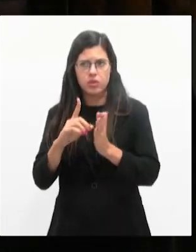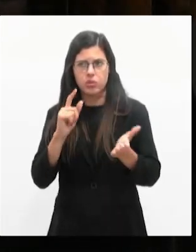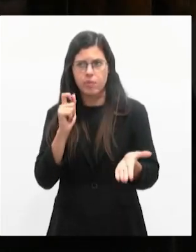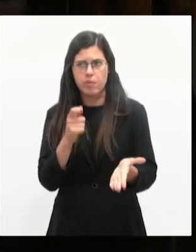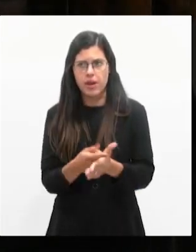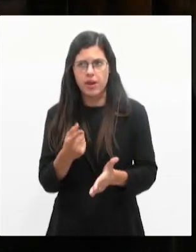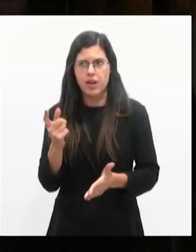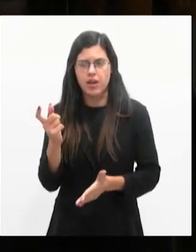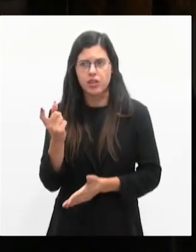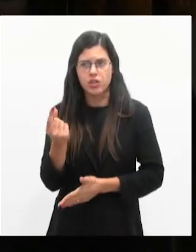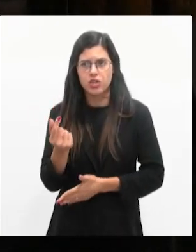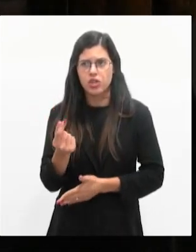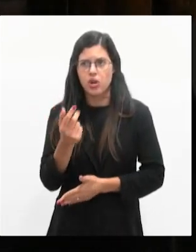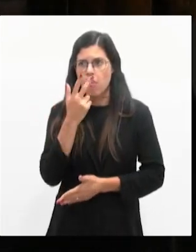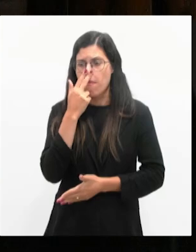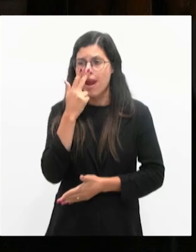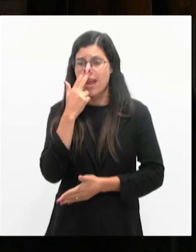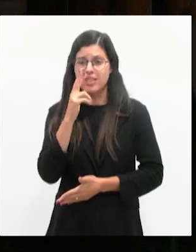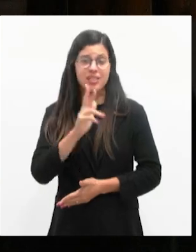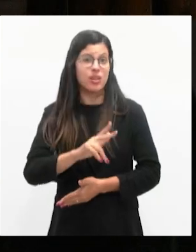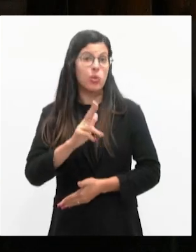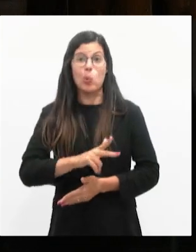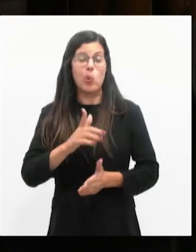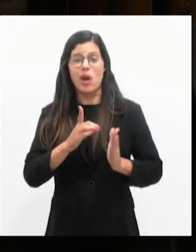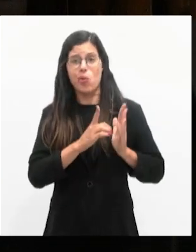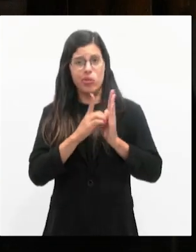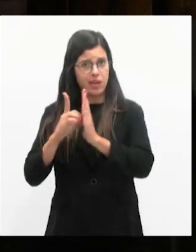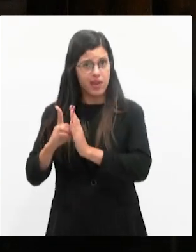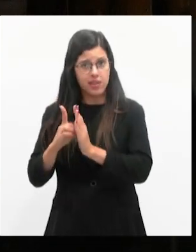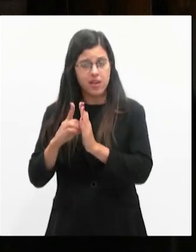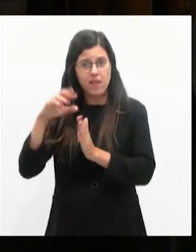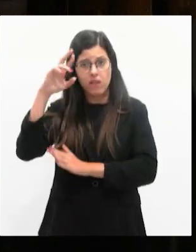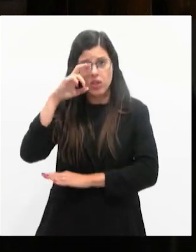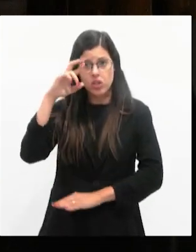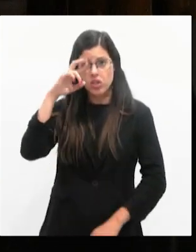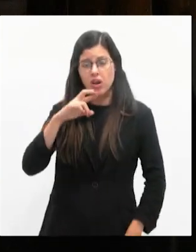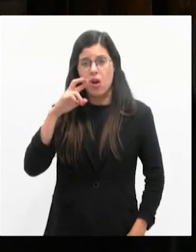como não fosse o DETRAN o fiscal dessas clínicas.